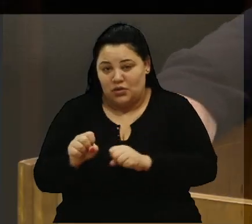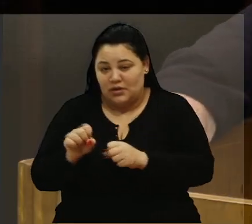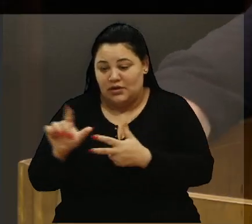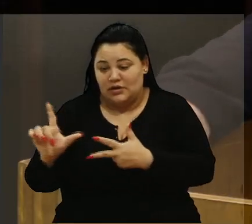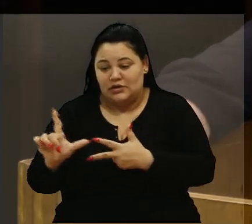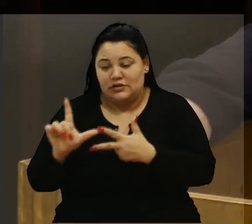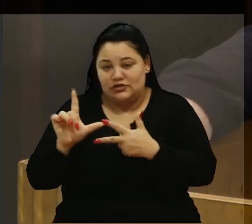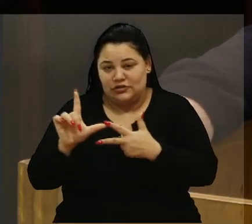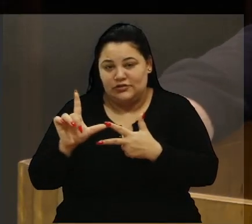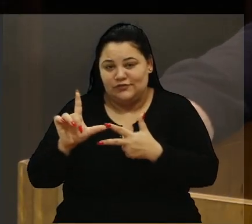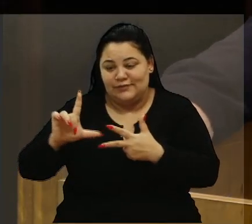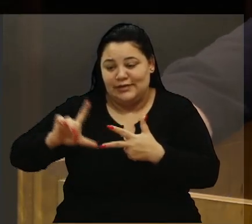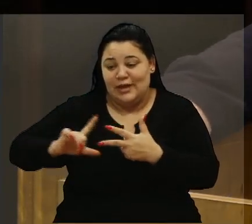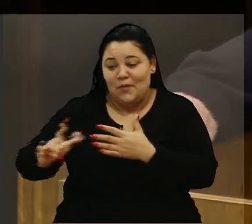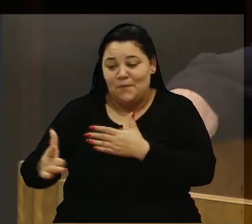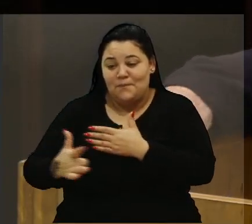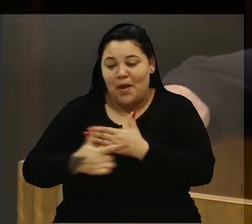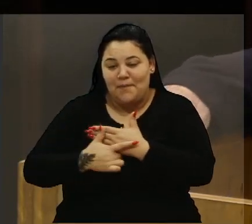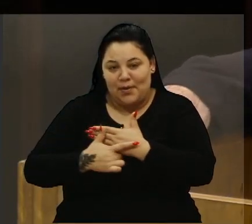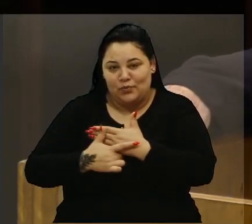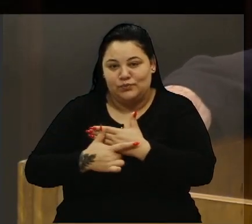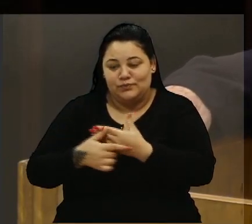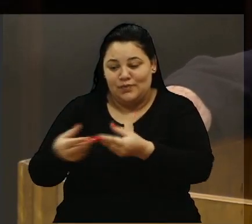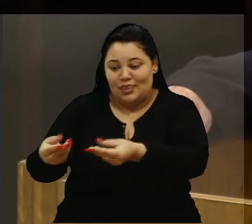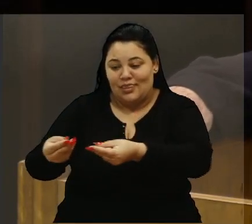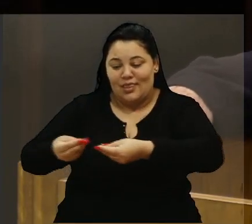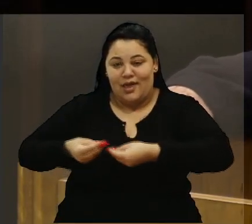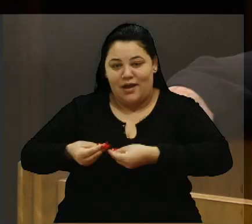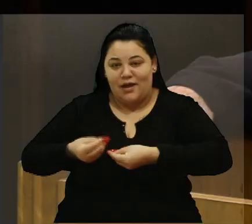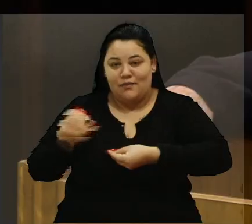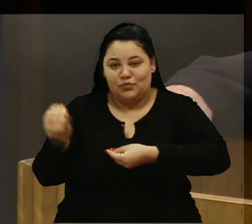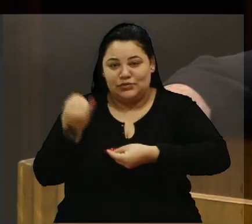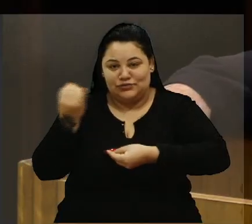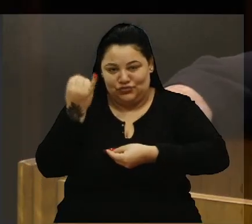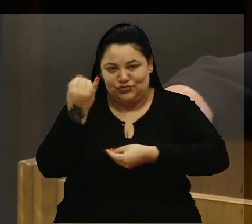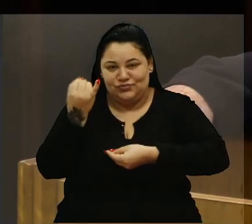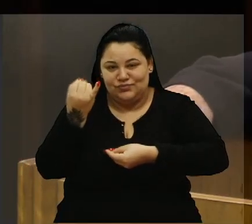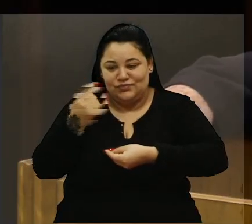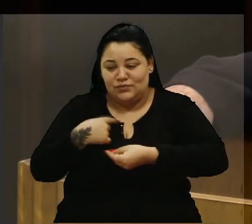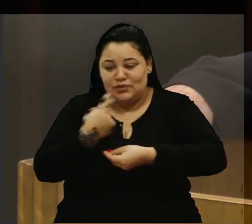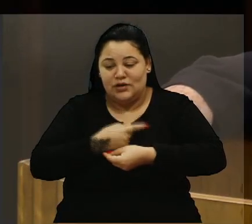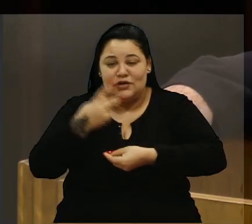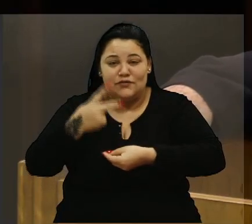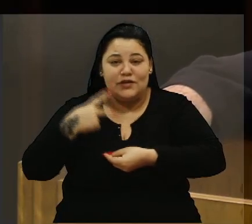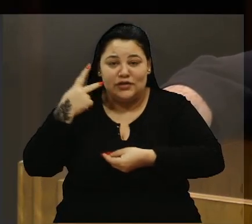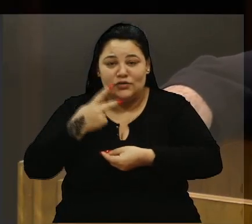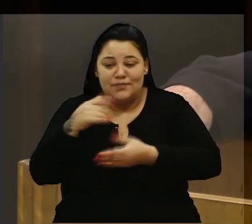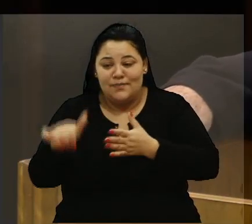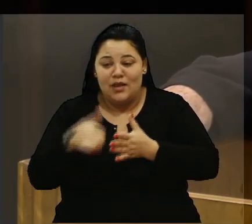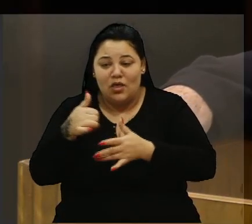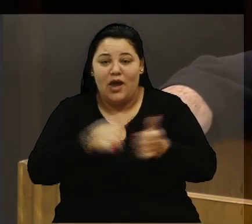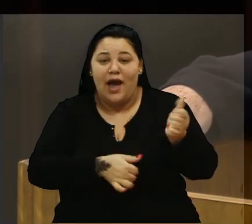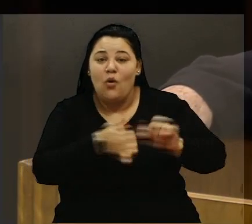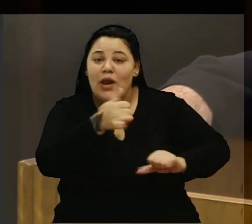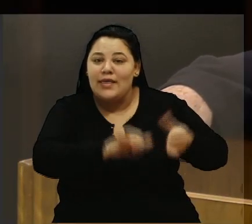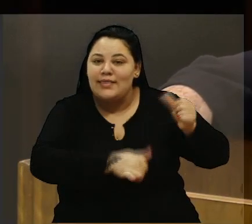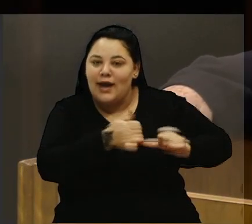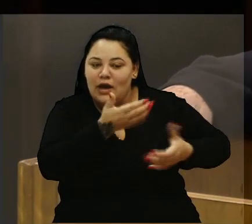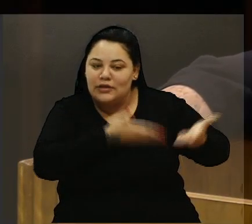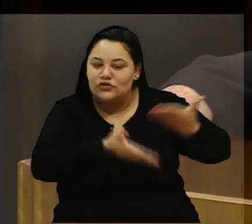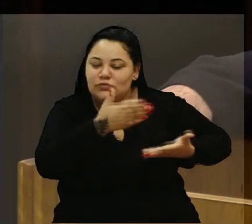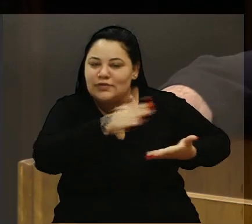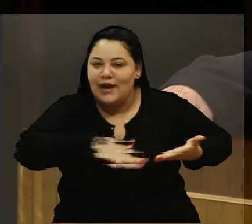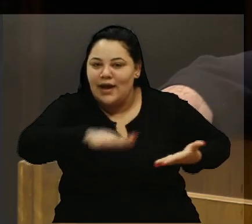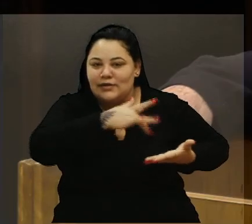um papel fundamental do ponto de vista de nós qualificarmos o atendimento na área da saúde em Caxias do